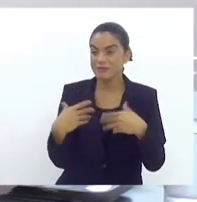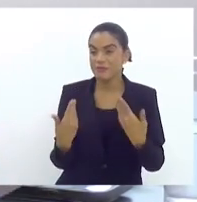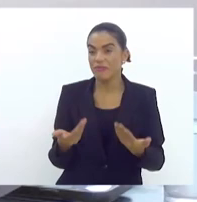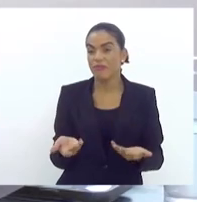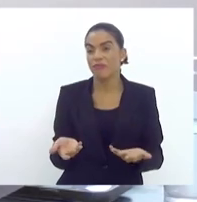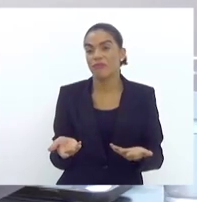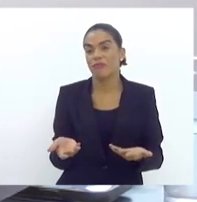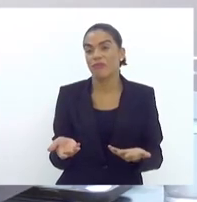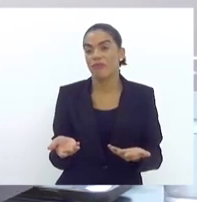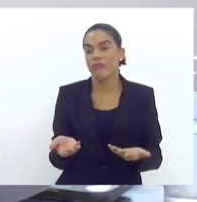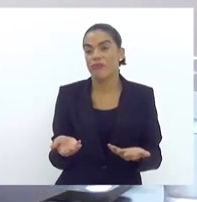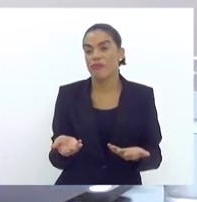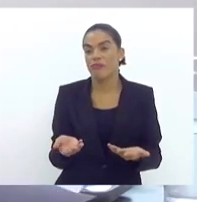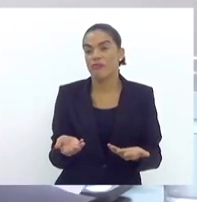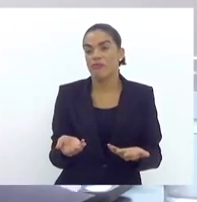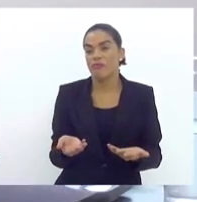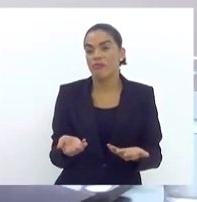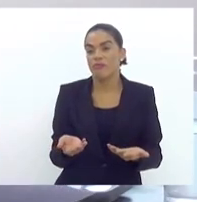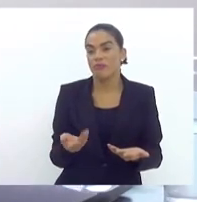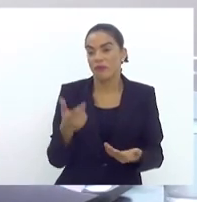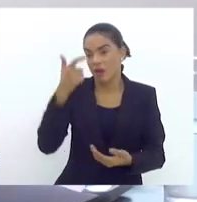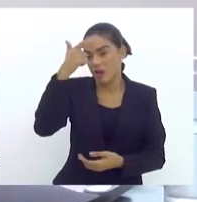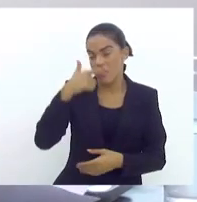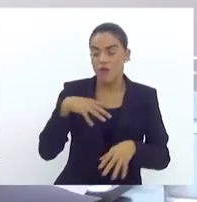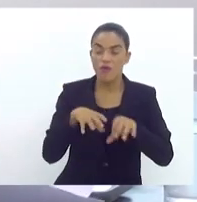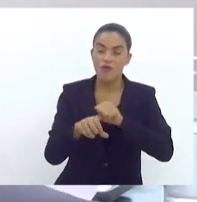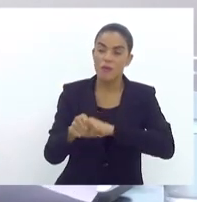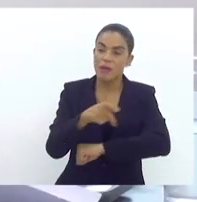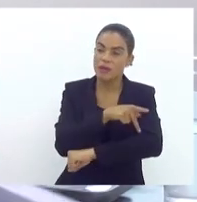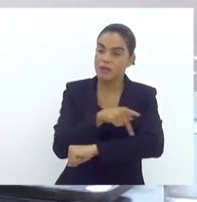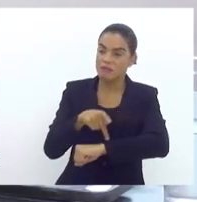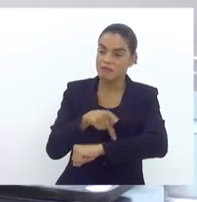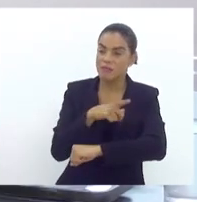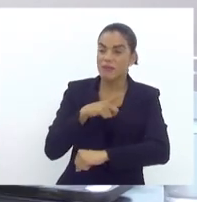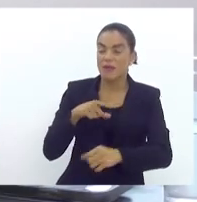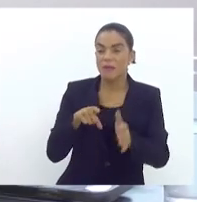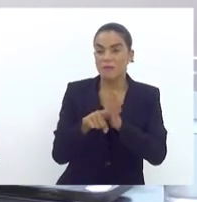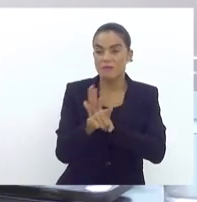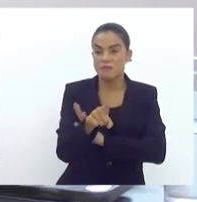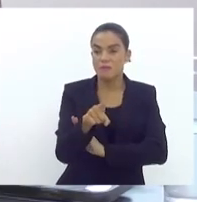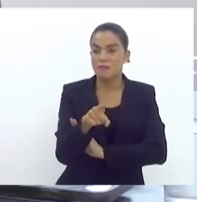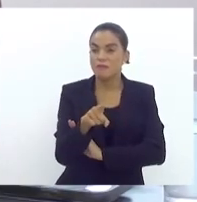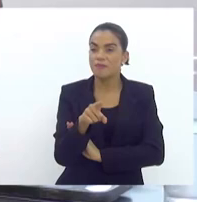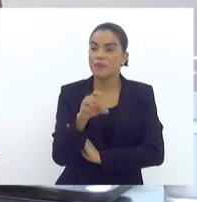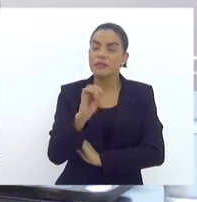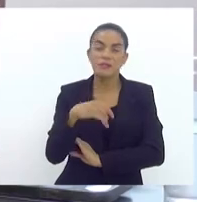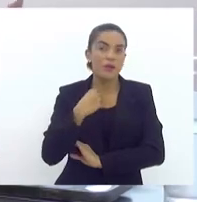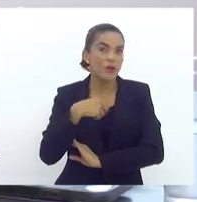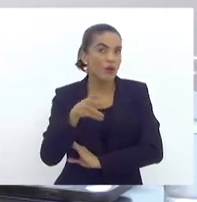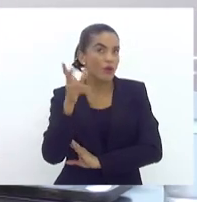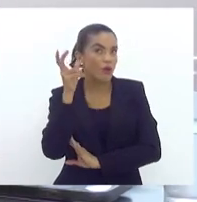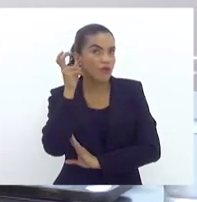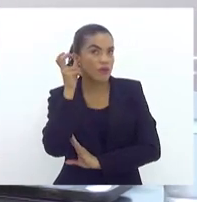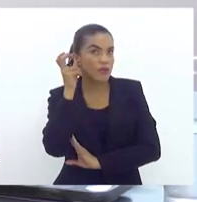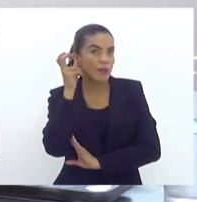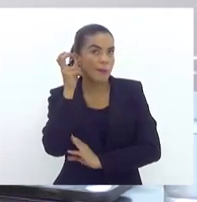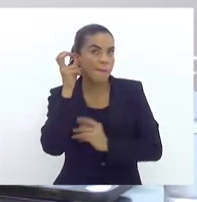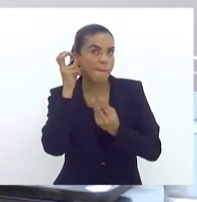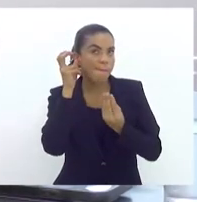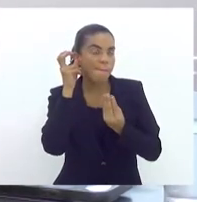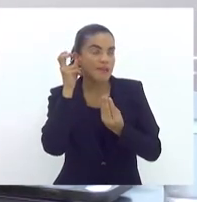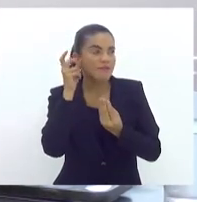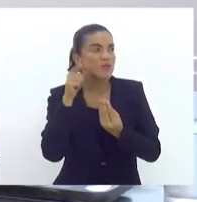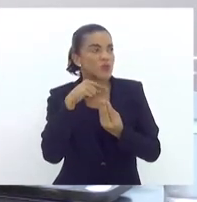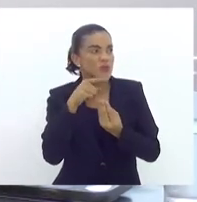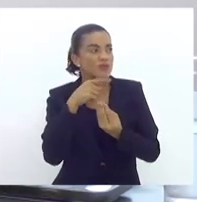é e como pedagoga a gente sempre tem um questionamento quando se a gente ouve alguma coisa que fica um tom de dúvida